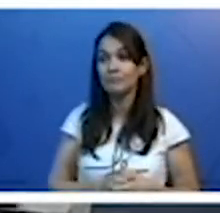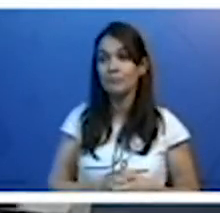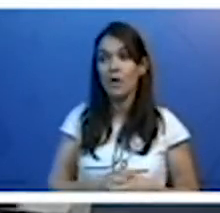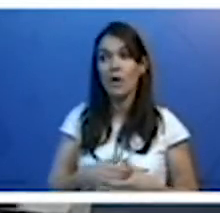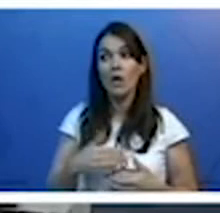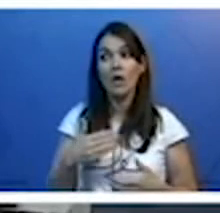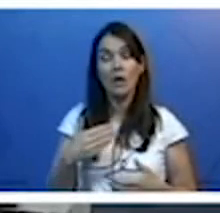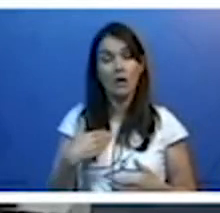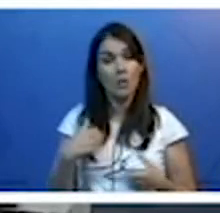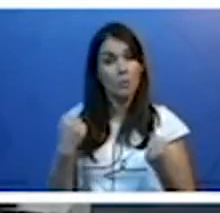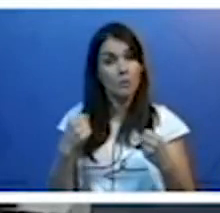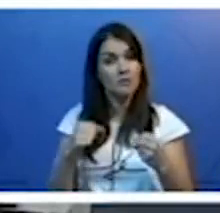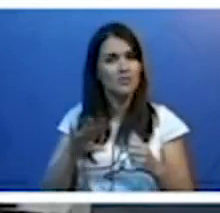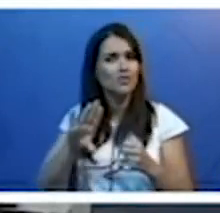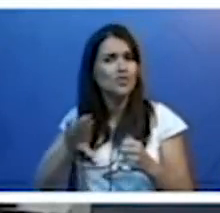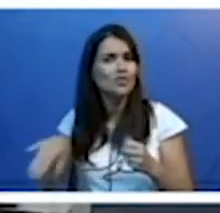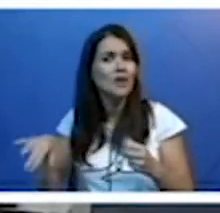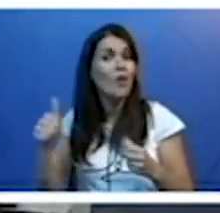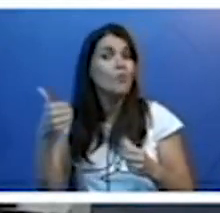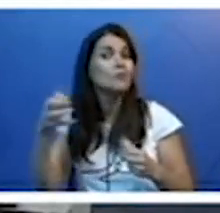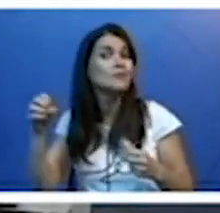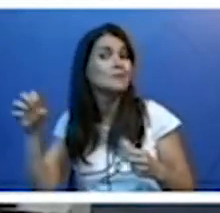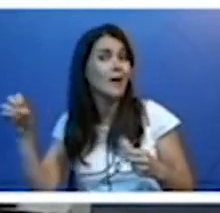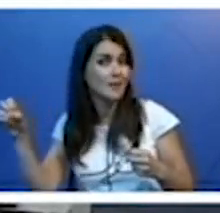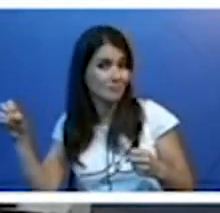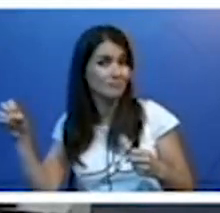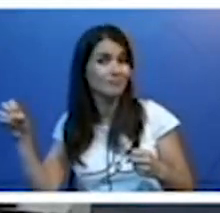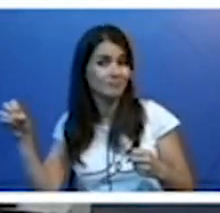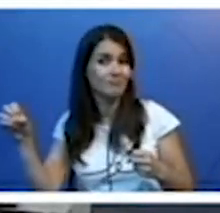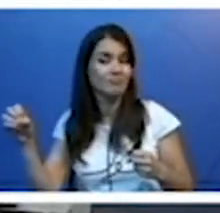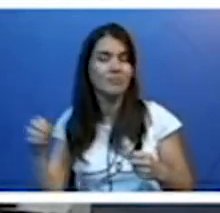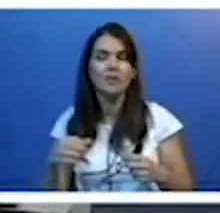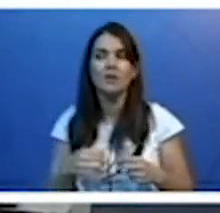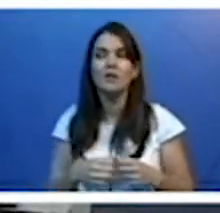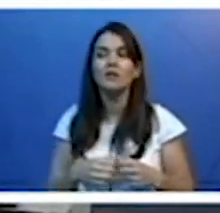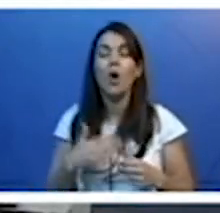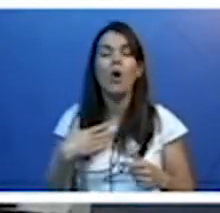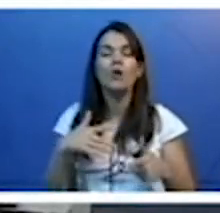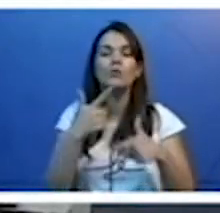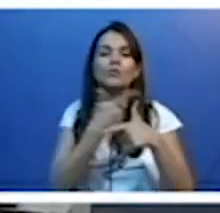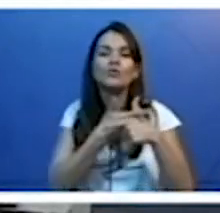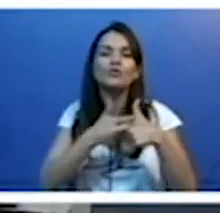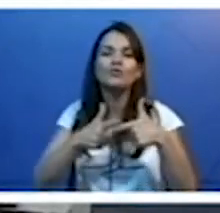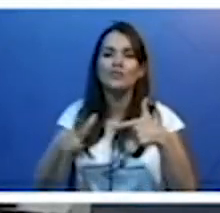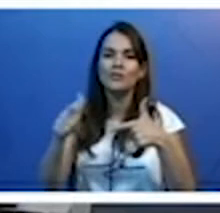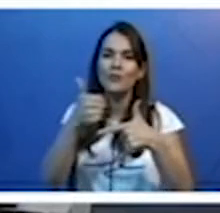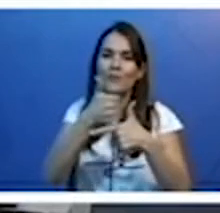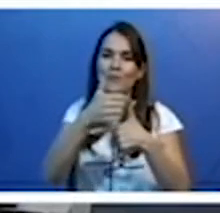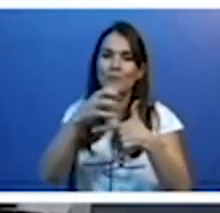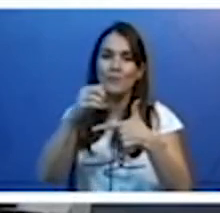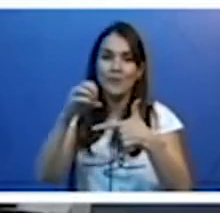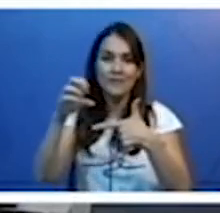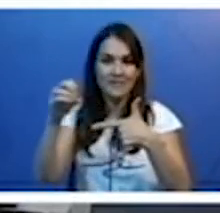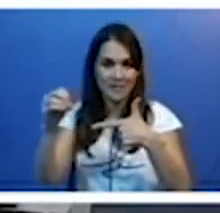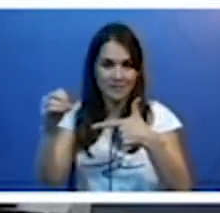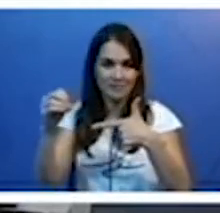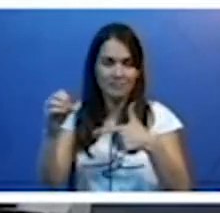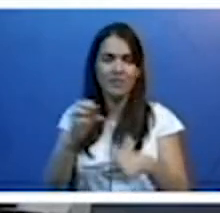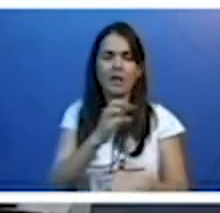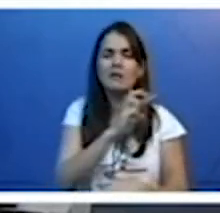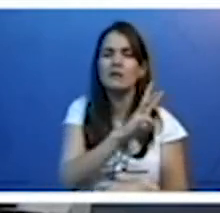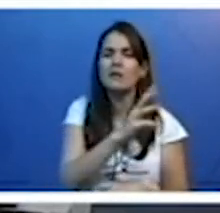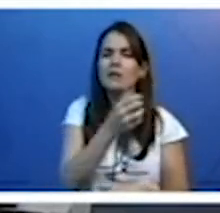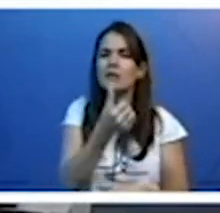tirar esse 100 daqui. Então, eu vou dividir tudo por 100. Fica 360 sobre